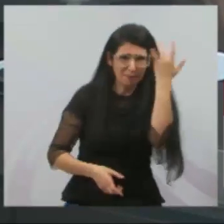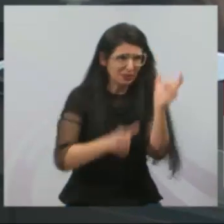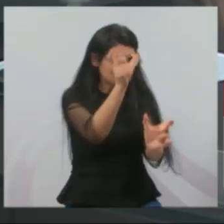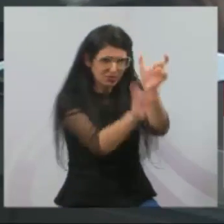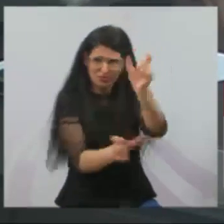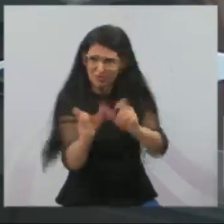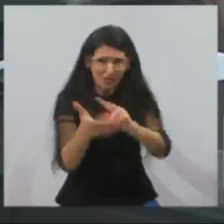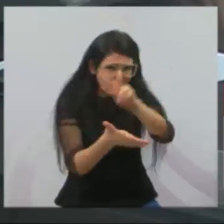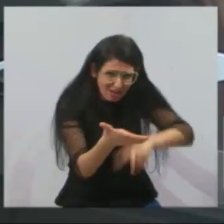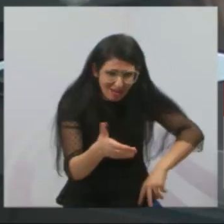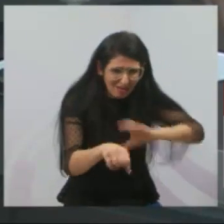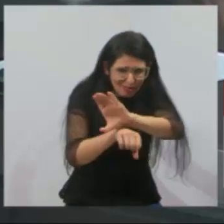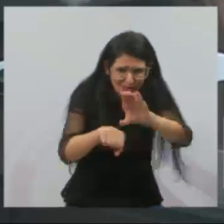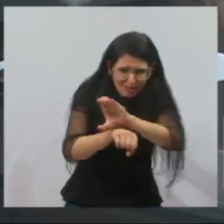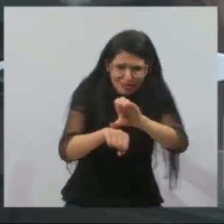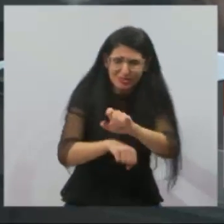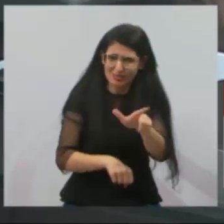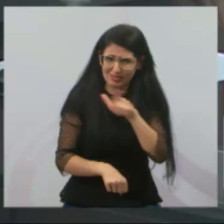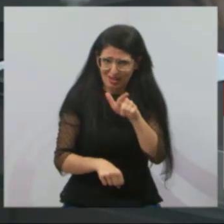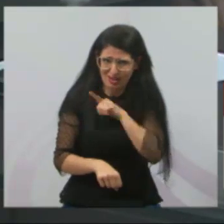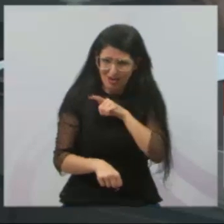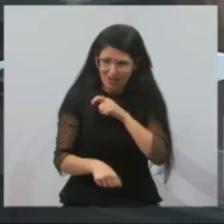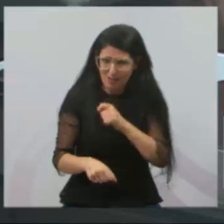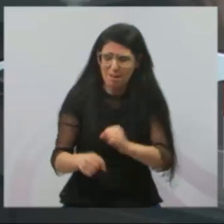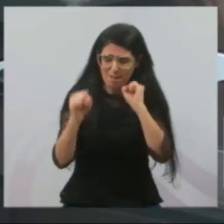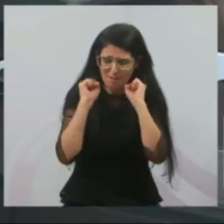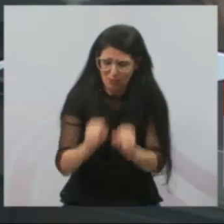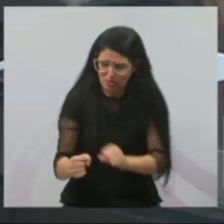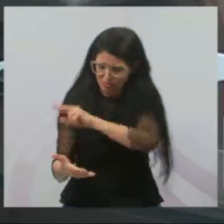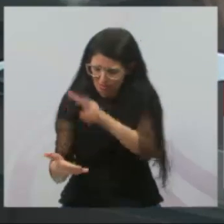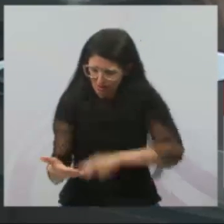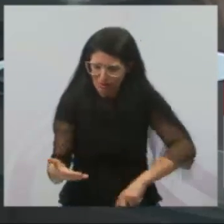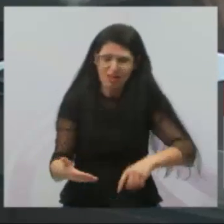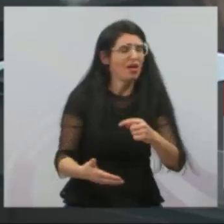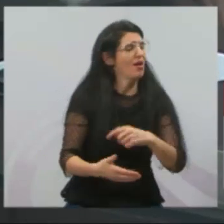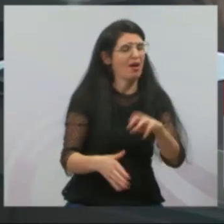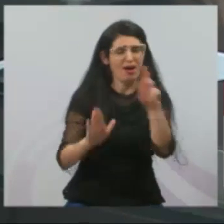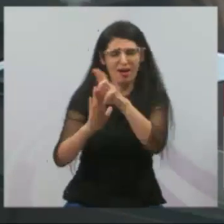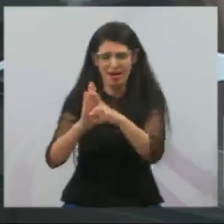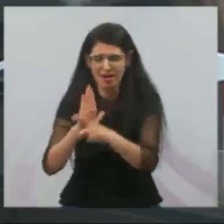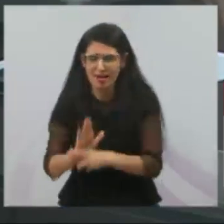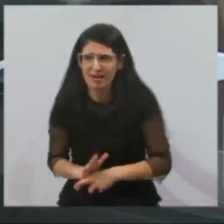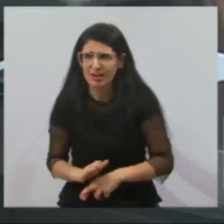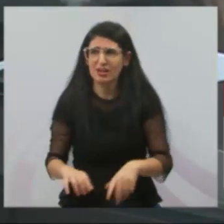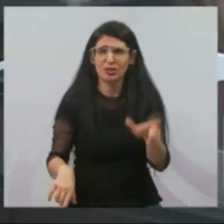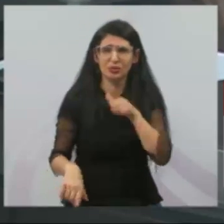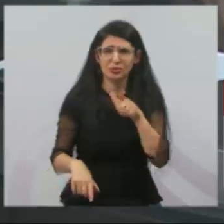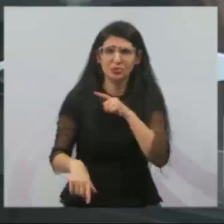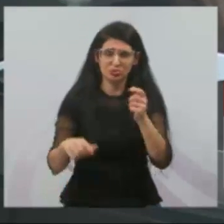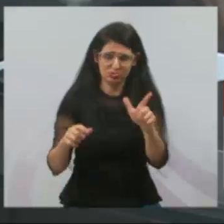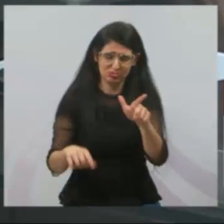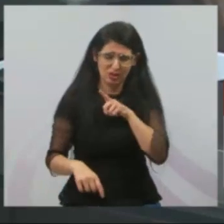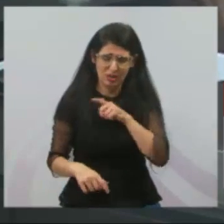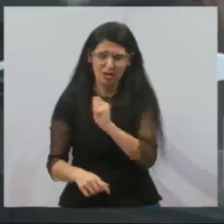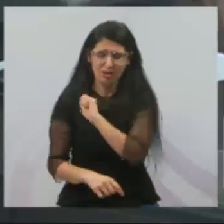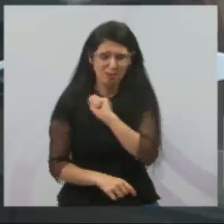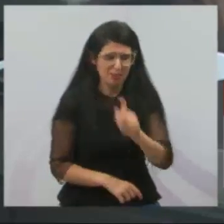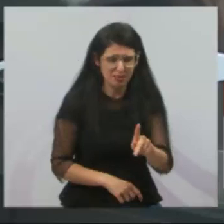ler, está na Constituição, todas as normativas com relação ao certificado de regularidade previdenciária. E o que